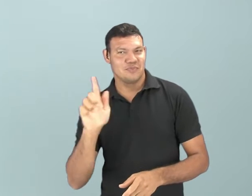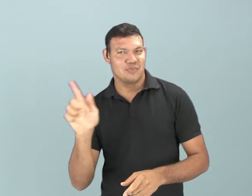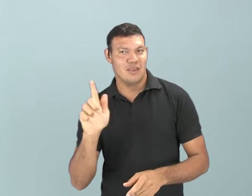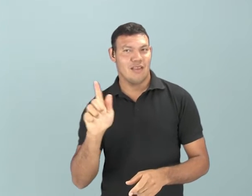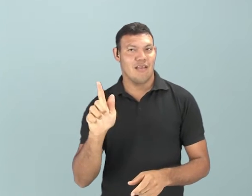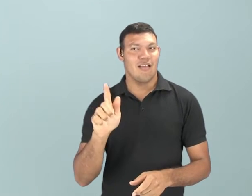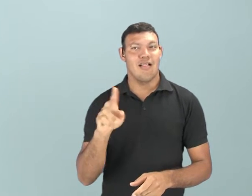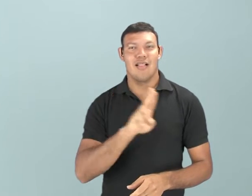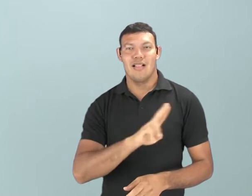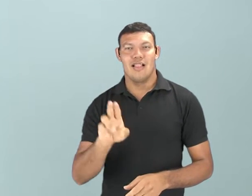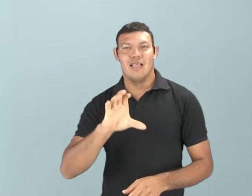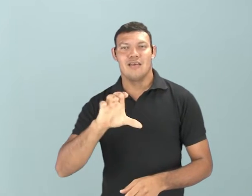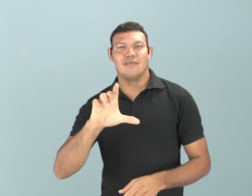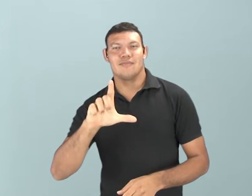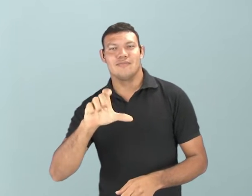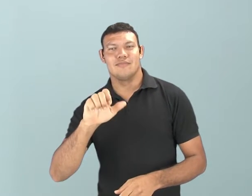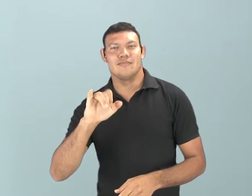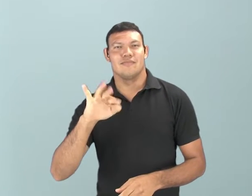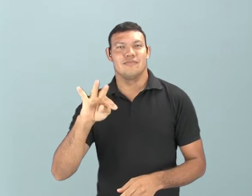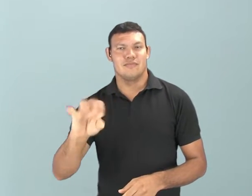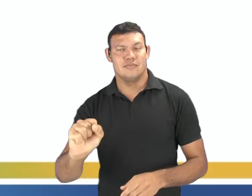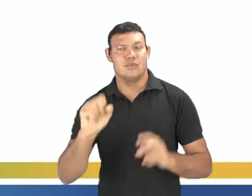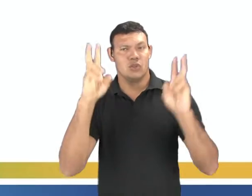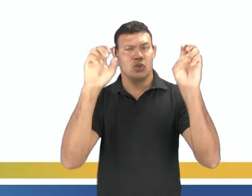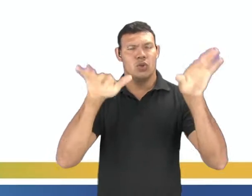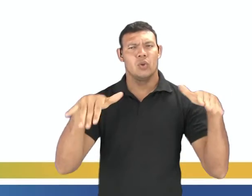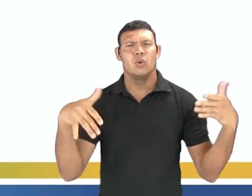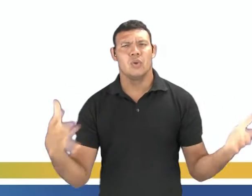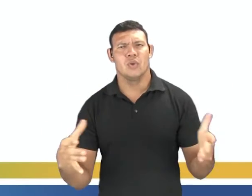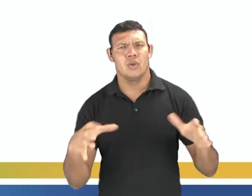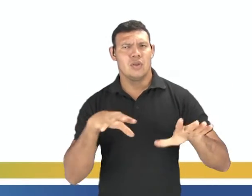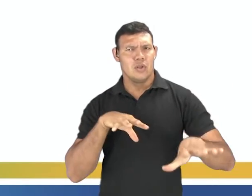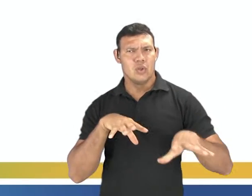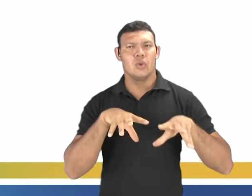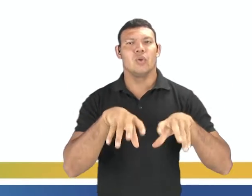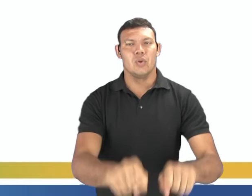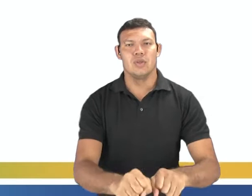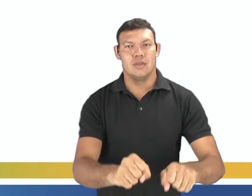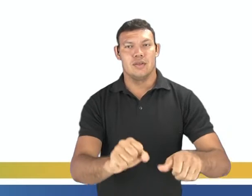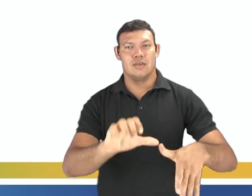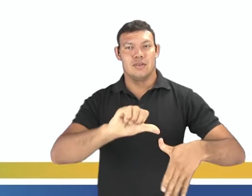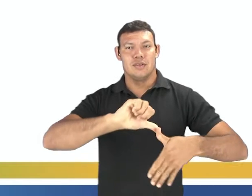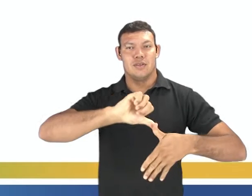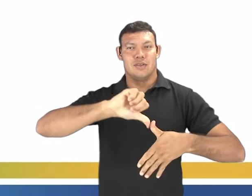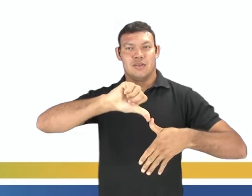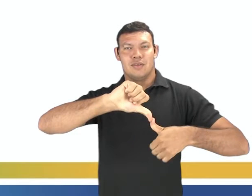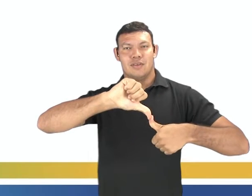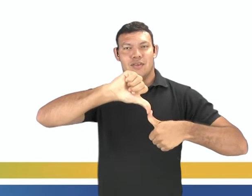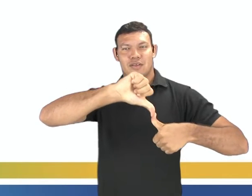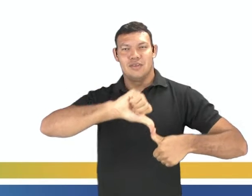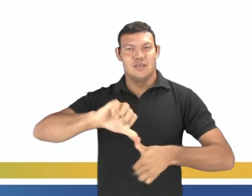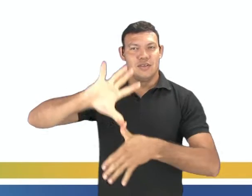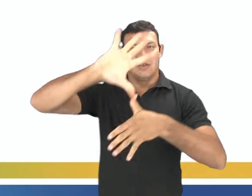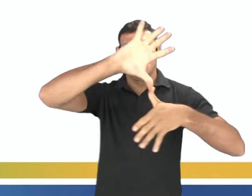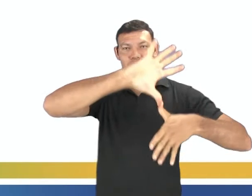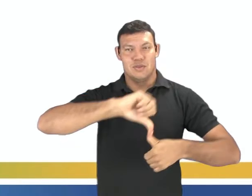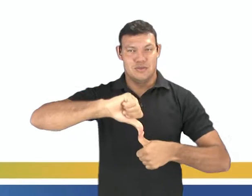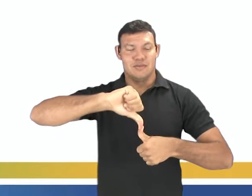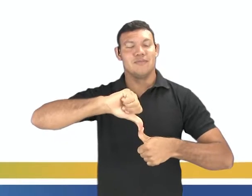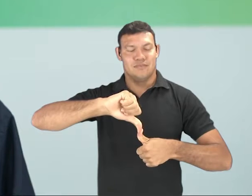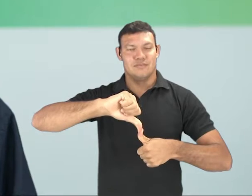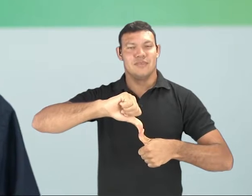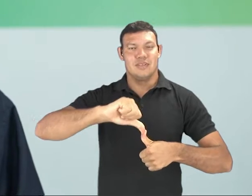Geografia, e hoje nós vamos abordar o assunto colonização das Américas, tanto a colonização de povoamento como